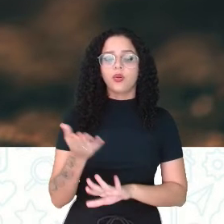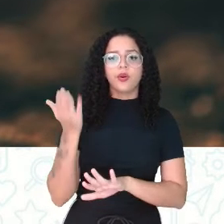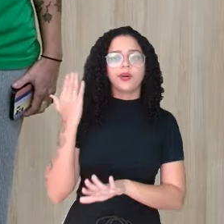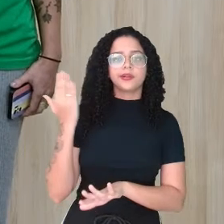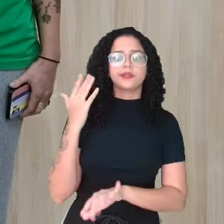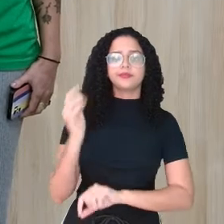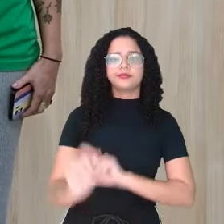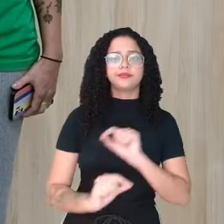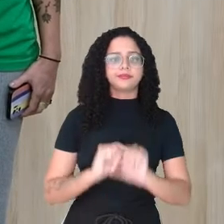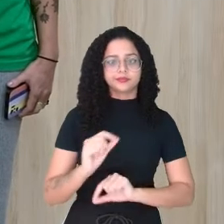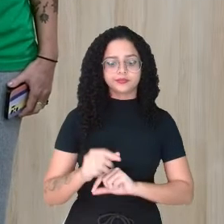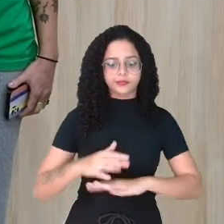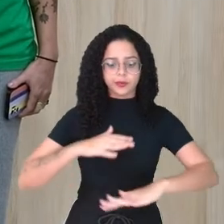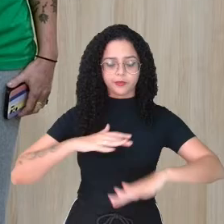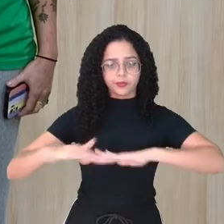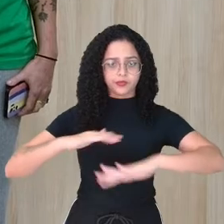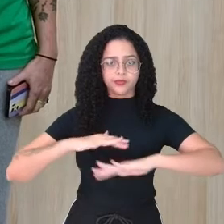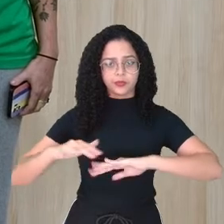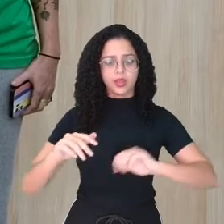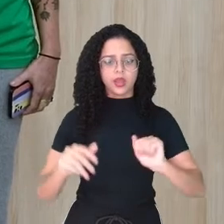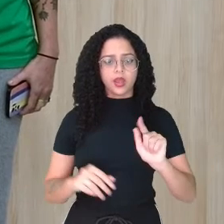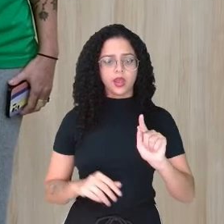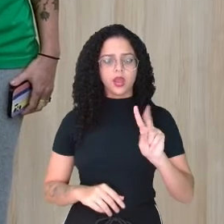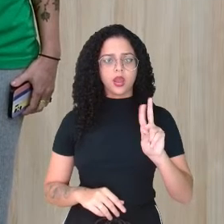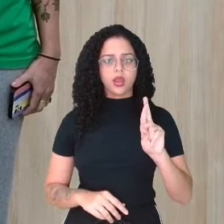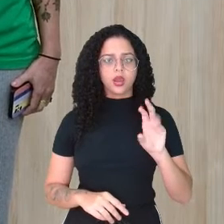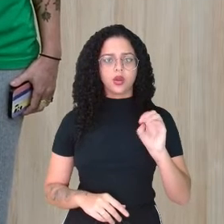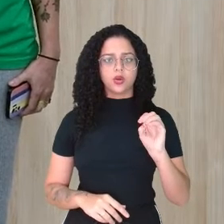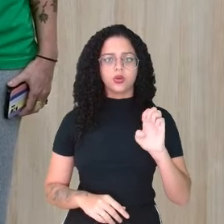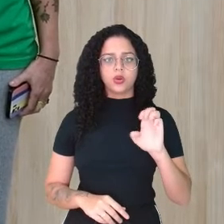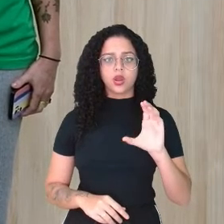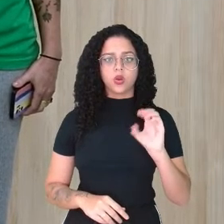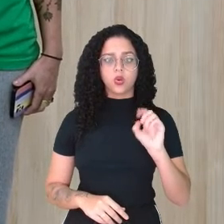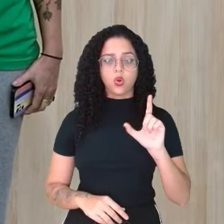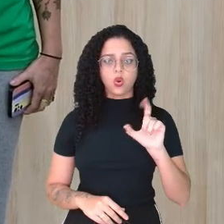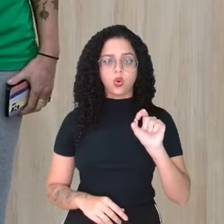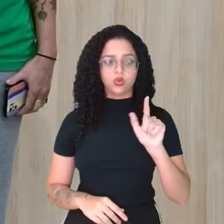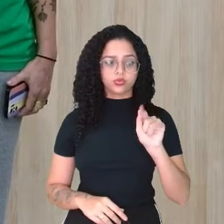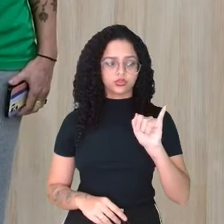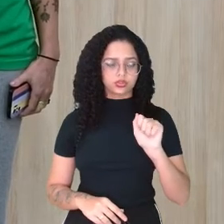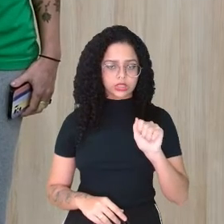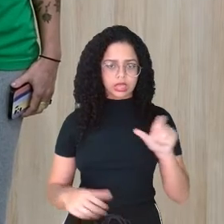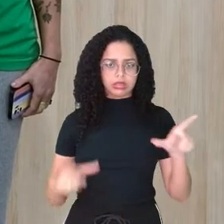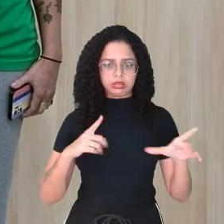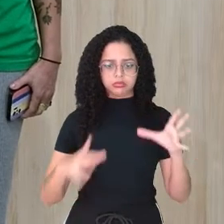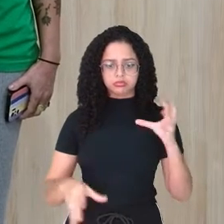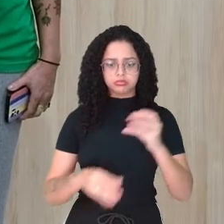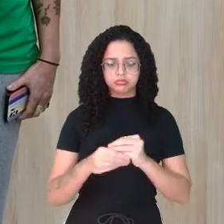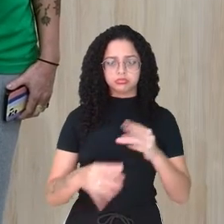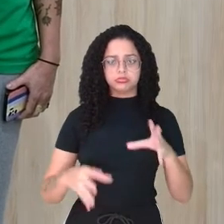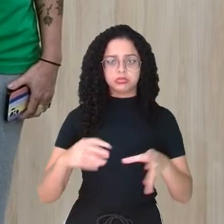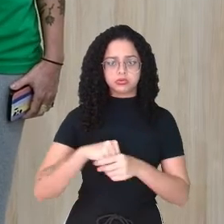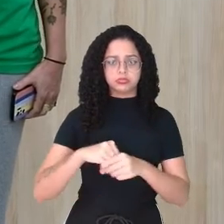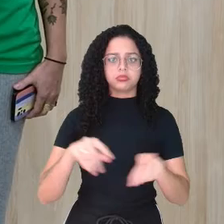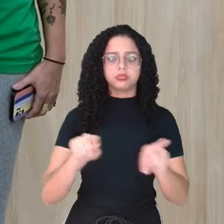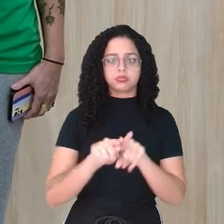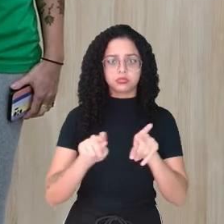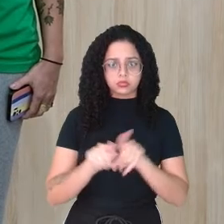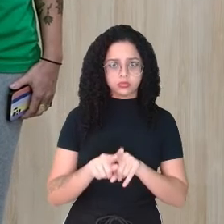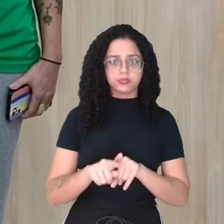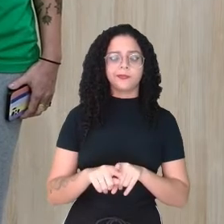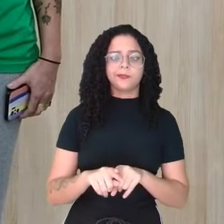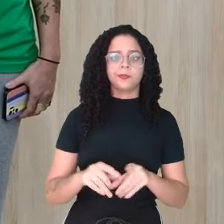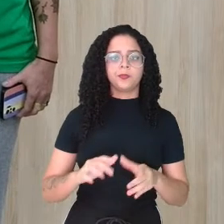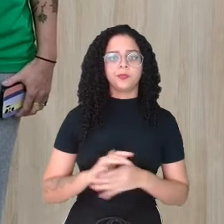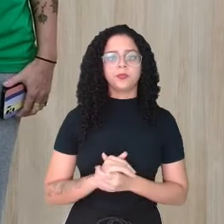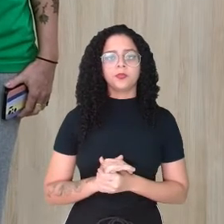Que esse movimento da agroecologia, ela vem com dimensões, né? Incorpora dimensões, não só a nível de